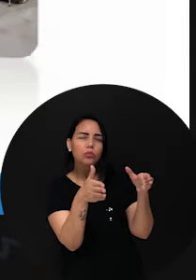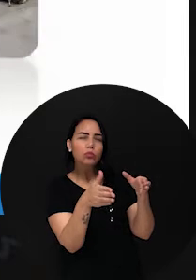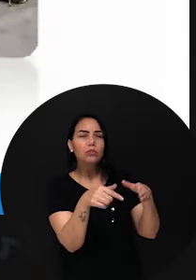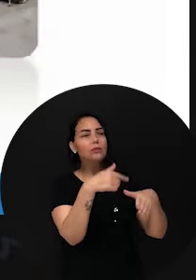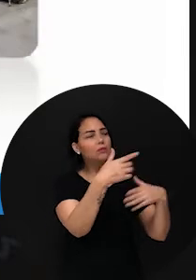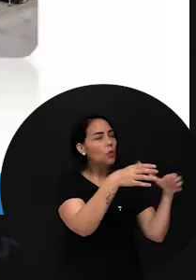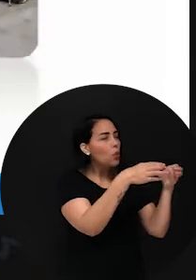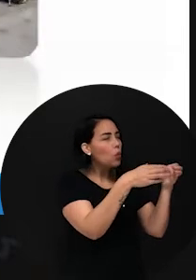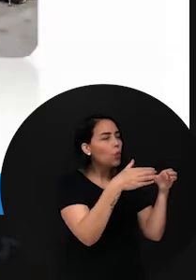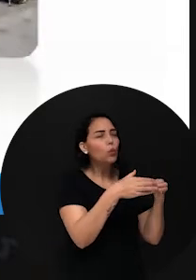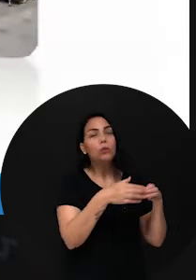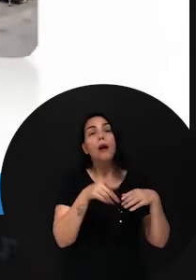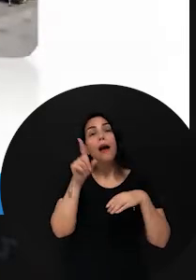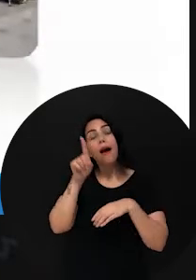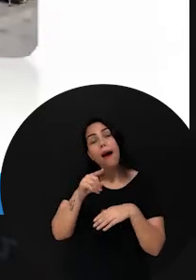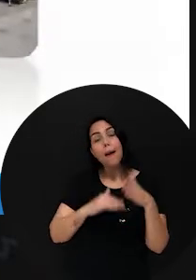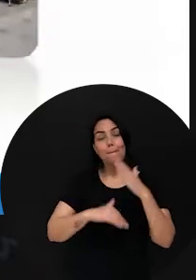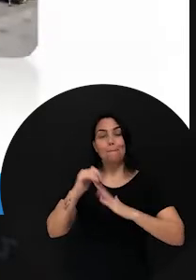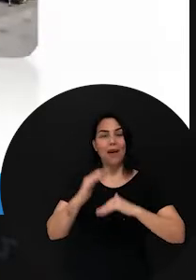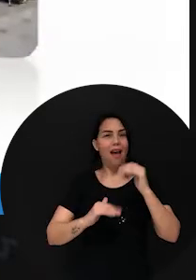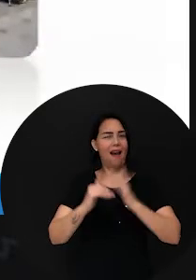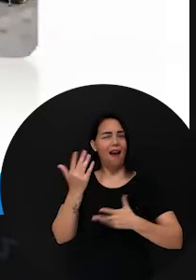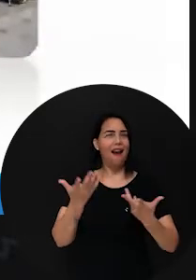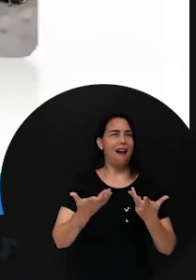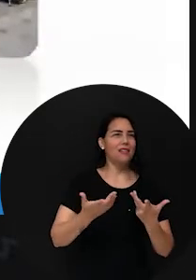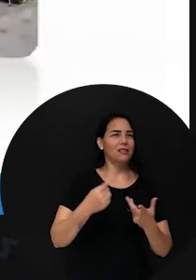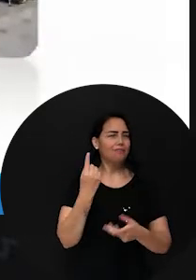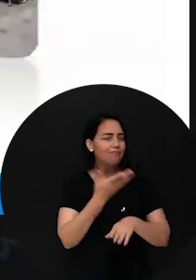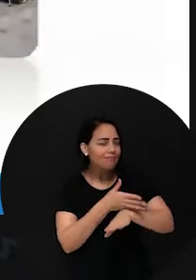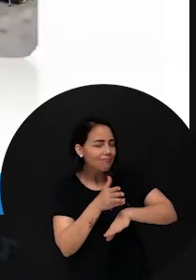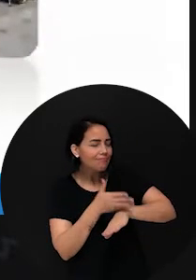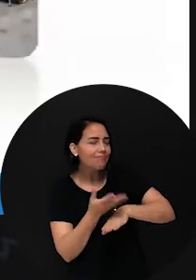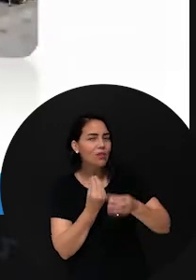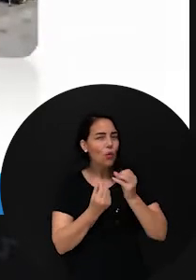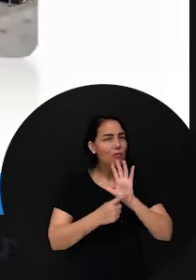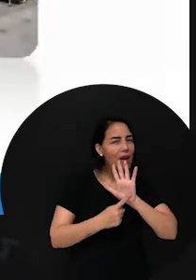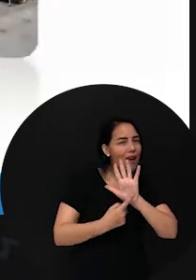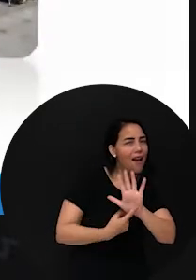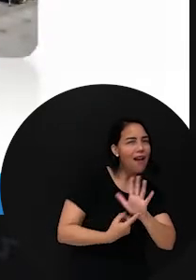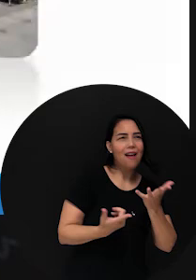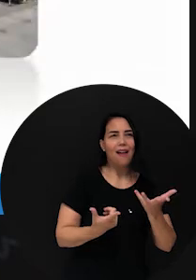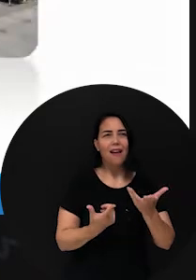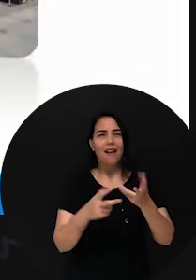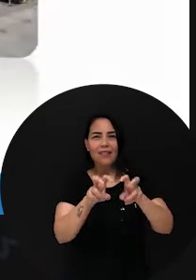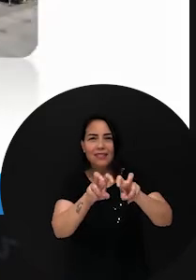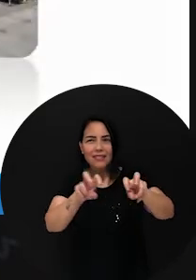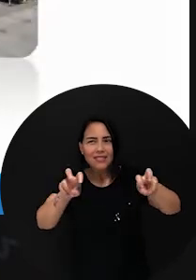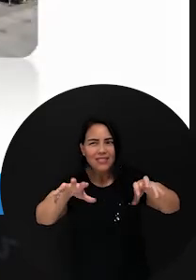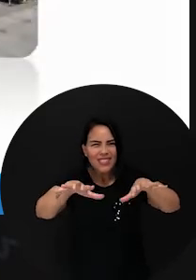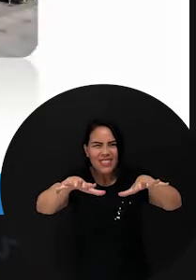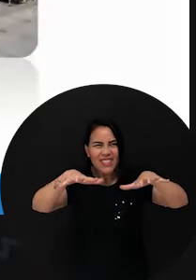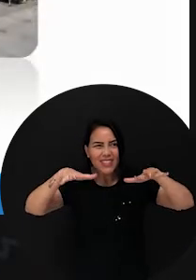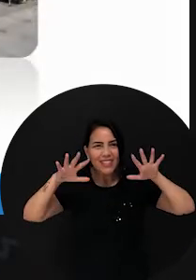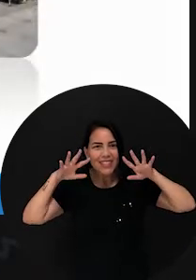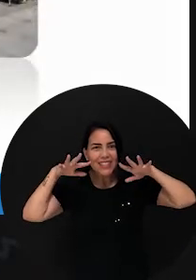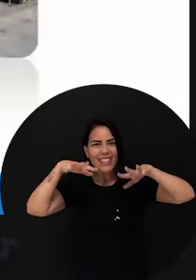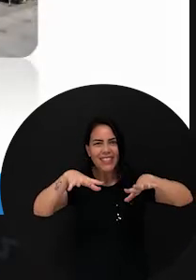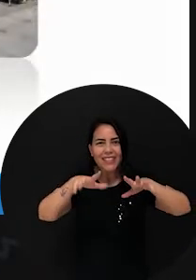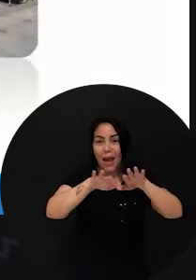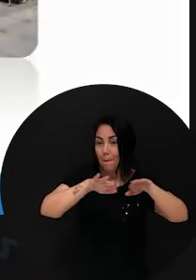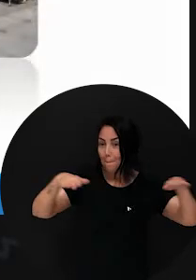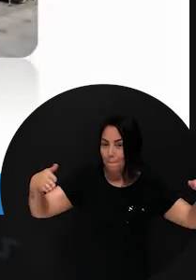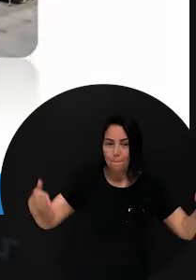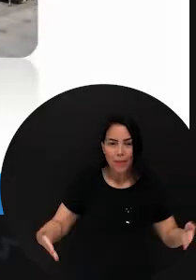artísticas, para começar a pegar essa manha do palco, para começar a entender como é que funciona uma apresentação, o que é a correria